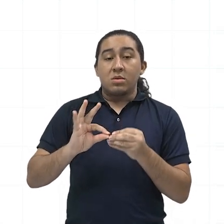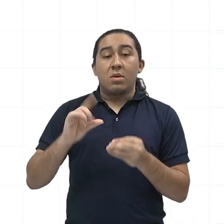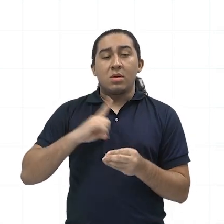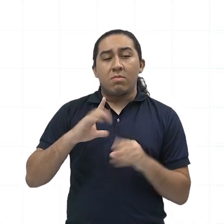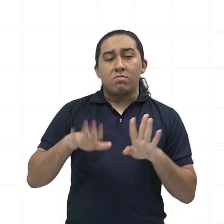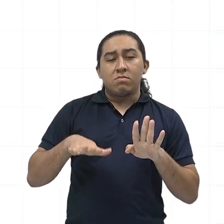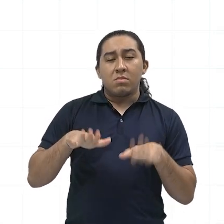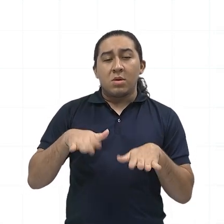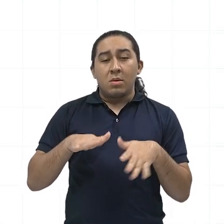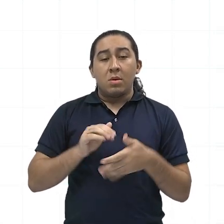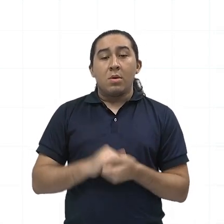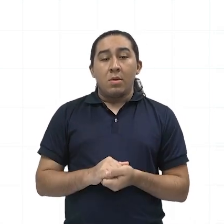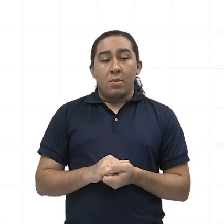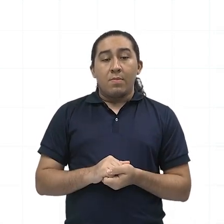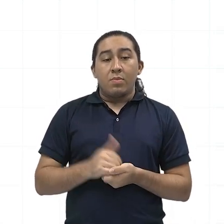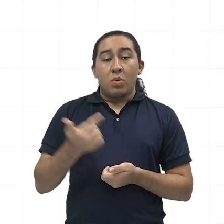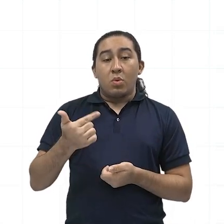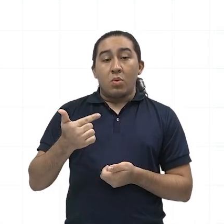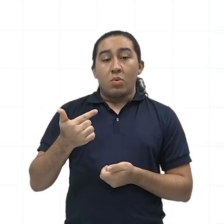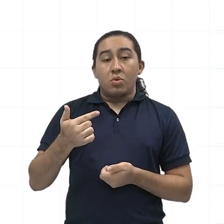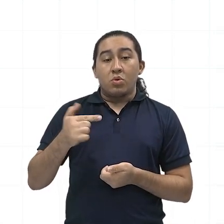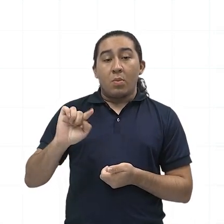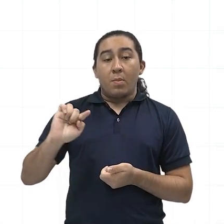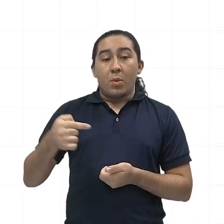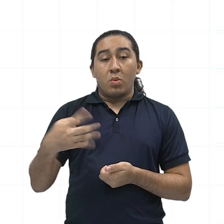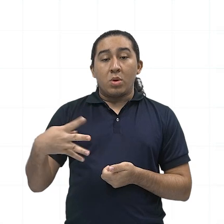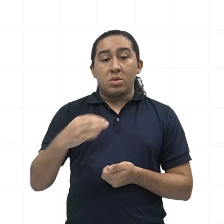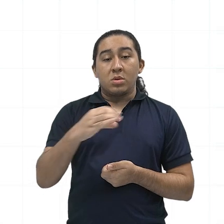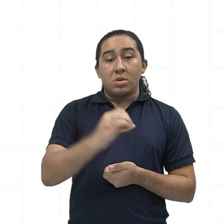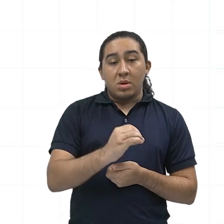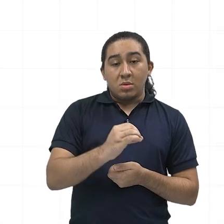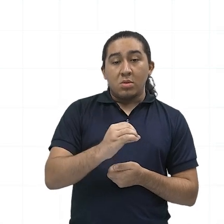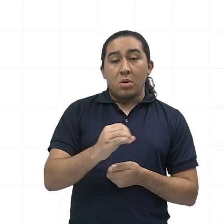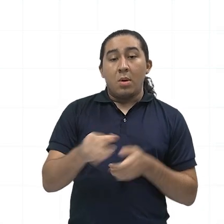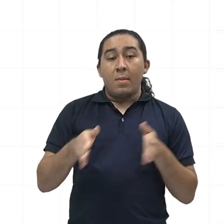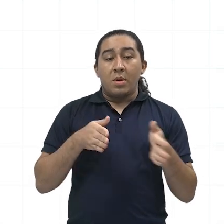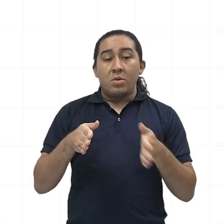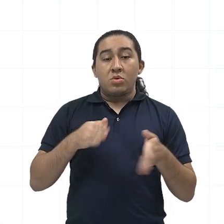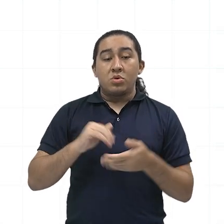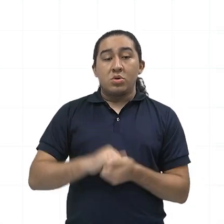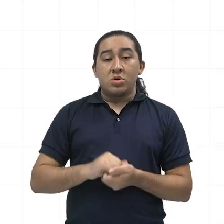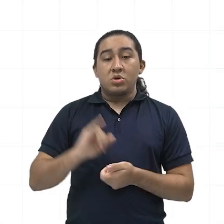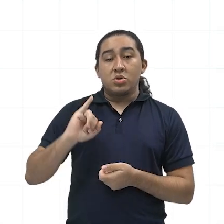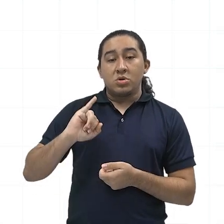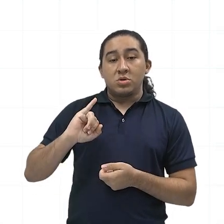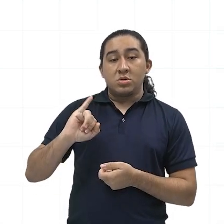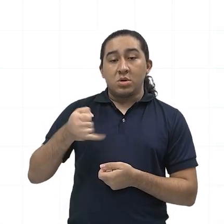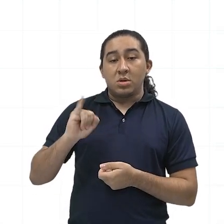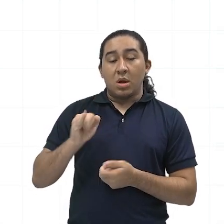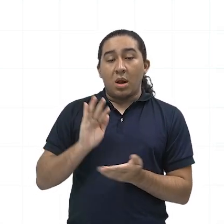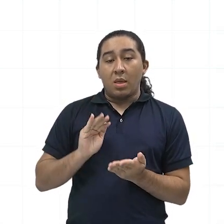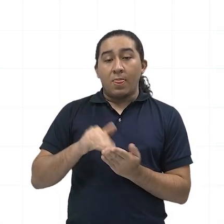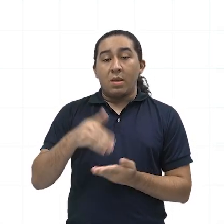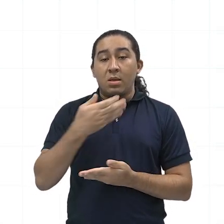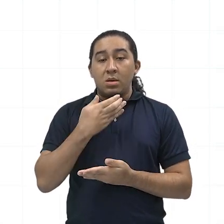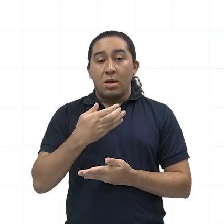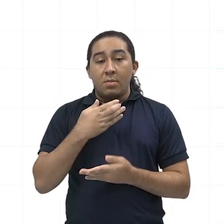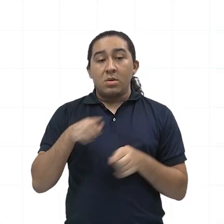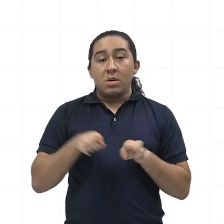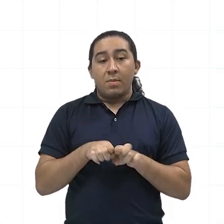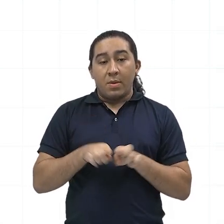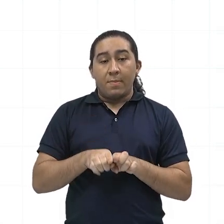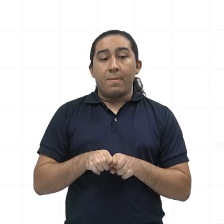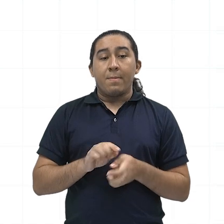em 2022, né? No período de janeiro a dezembro. E aproximadamente 2.000